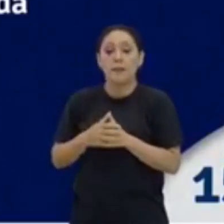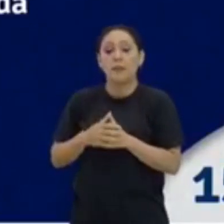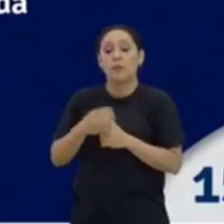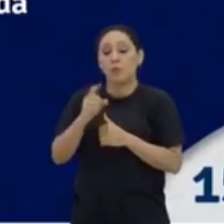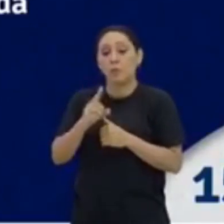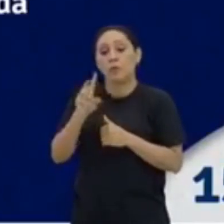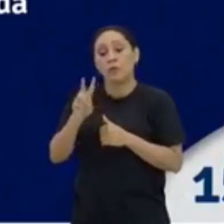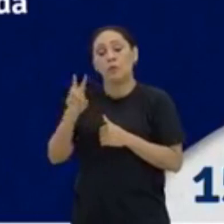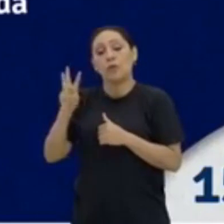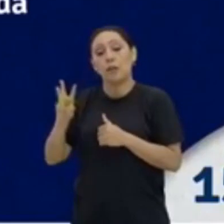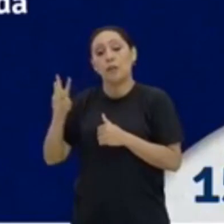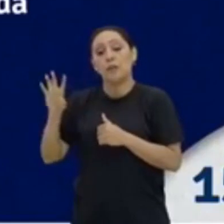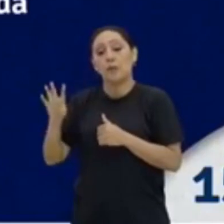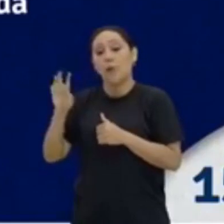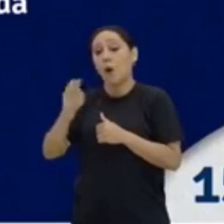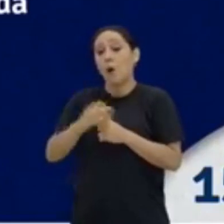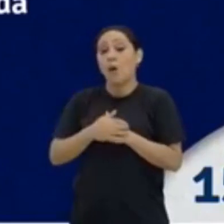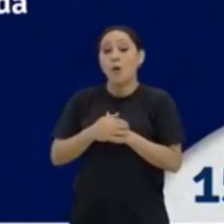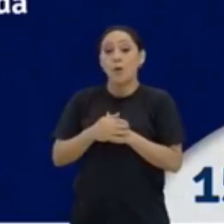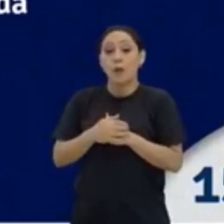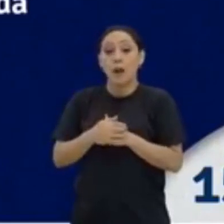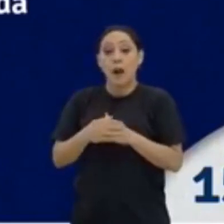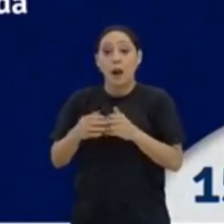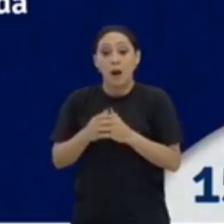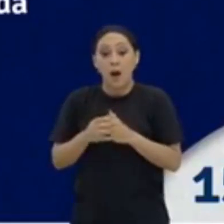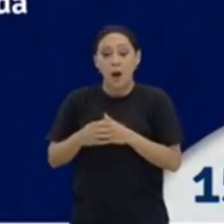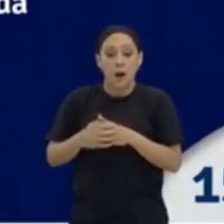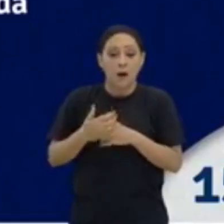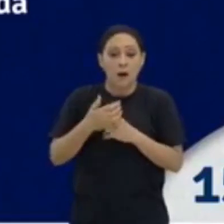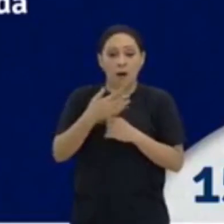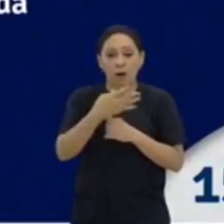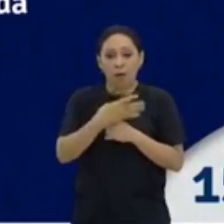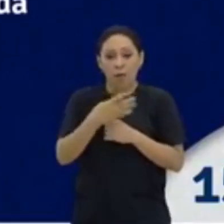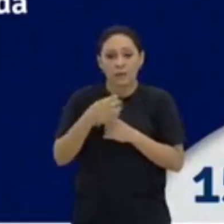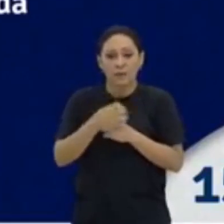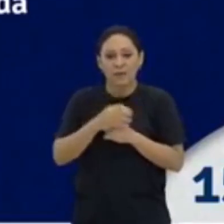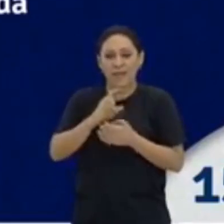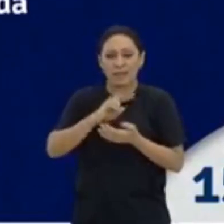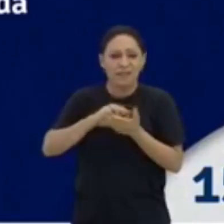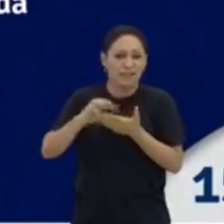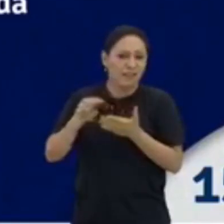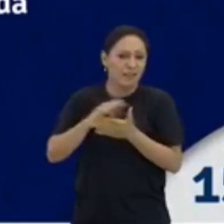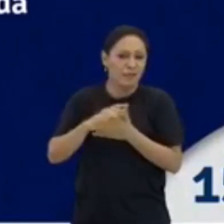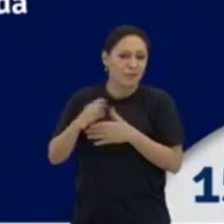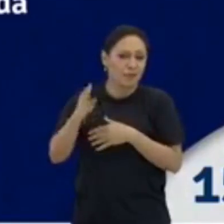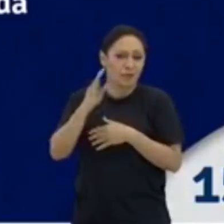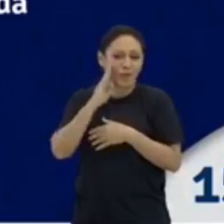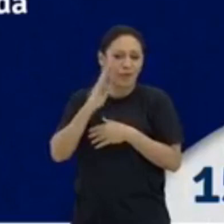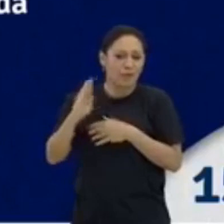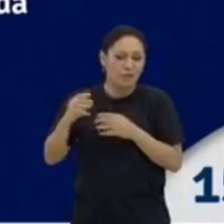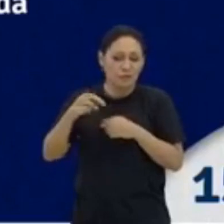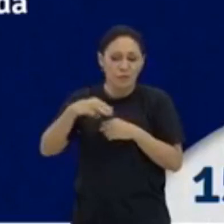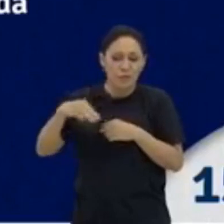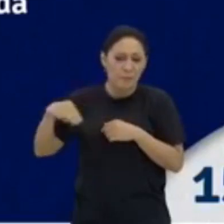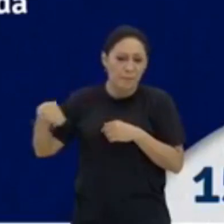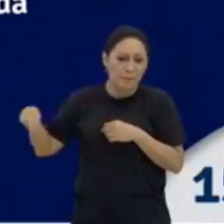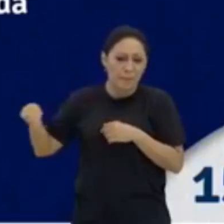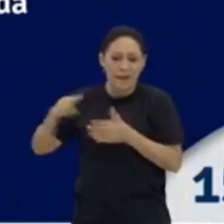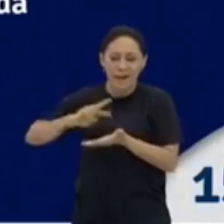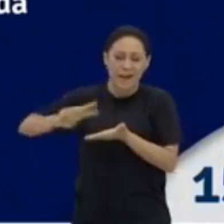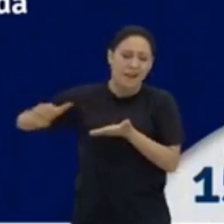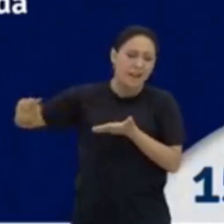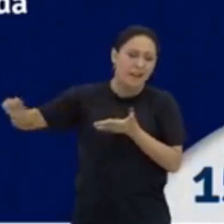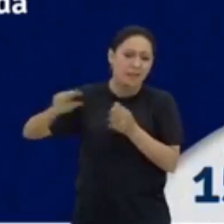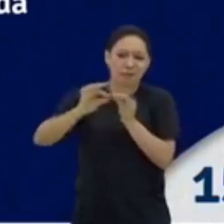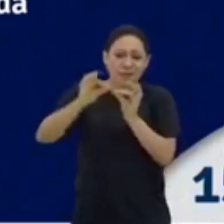3, 4, 9 quadrilhões, 460 trilhões, eu acredito, Fernando, de metros. É por isso, pessoal. Claro,